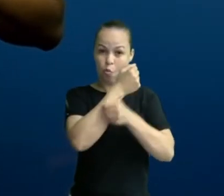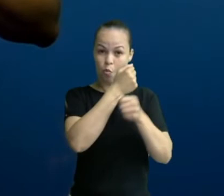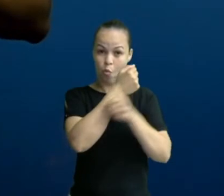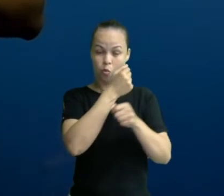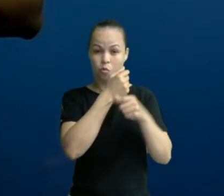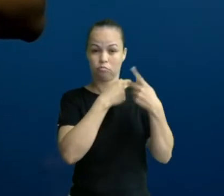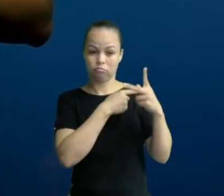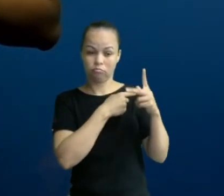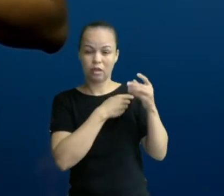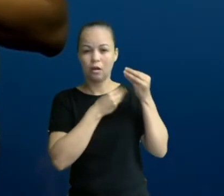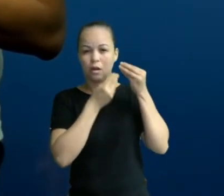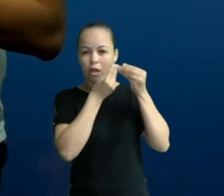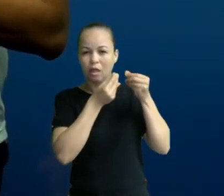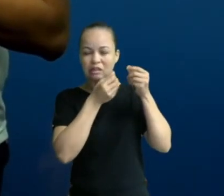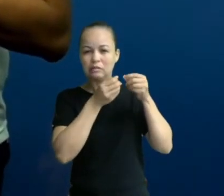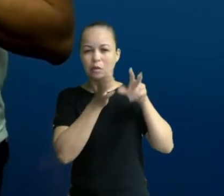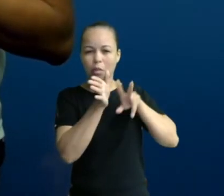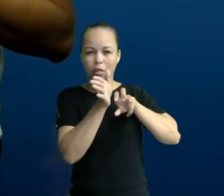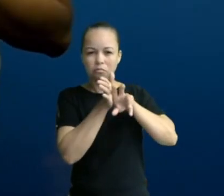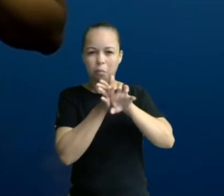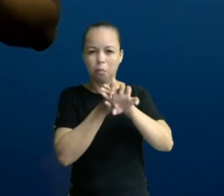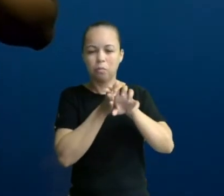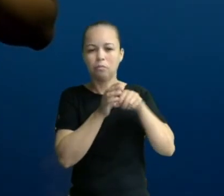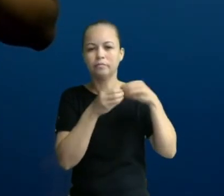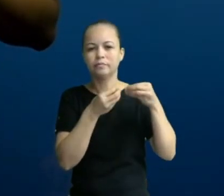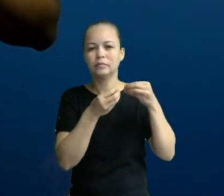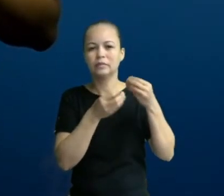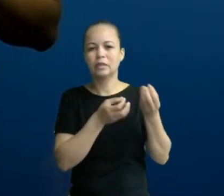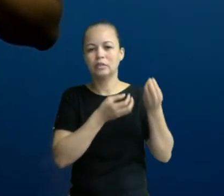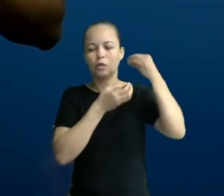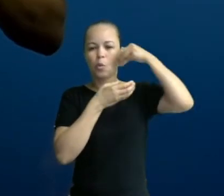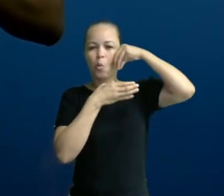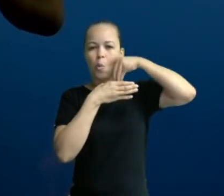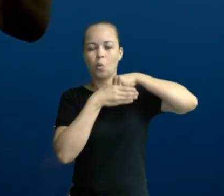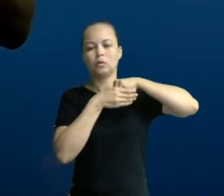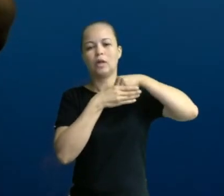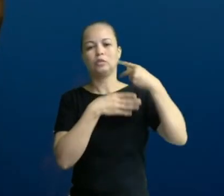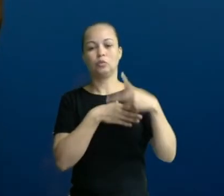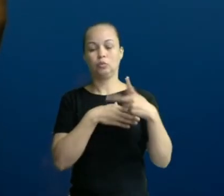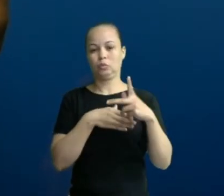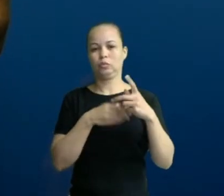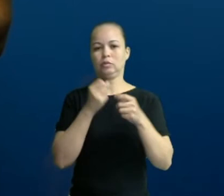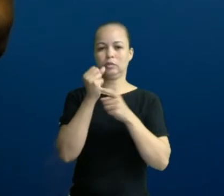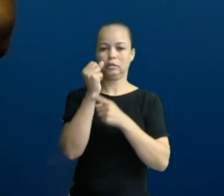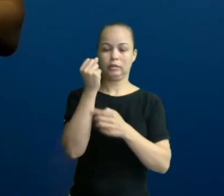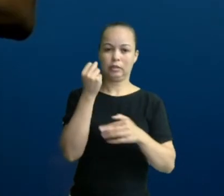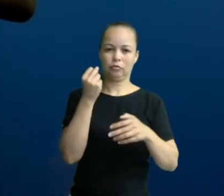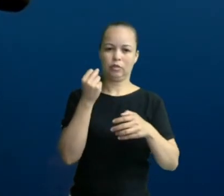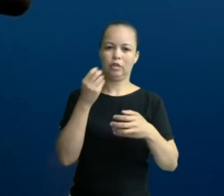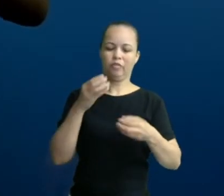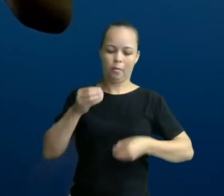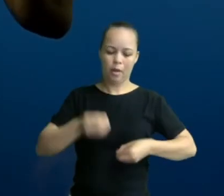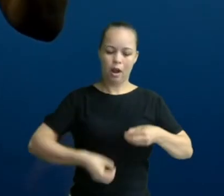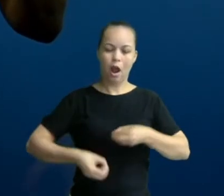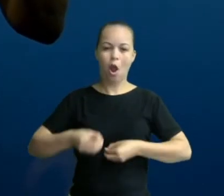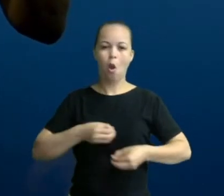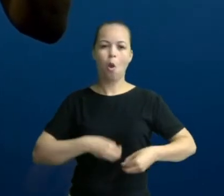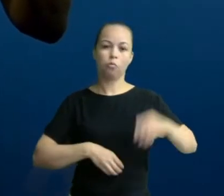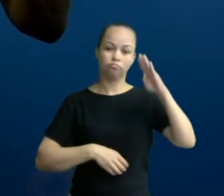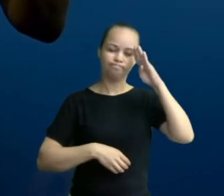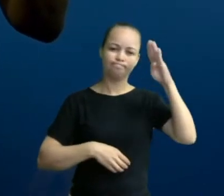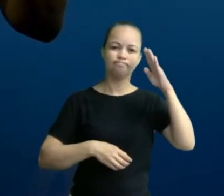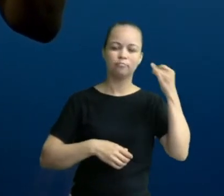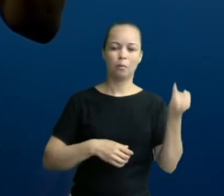tá infestado com Trypanossomus cruzi, entrou na tua corrente sanguínea. E aí vai para órgãos importantíssimos. E principalmente para